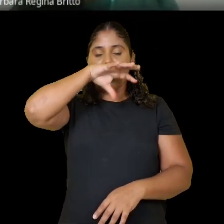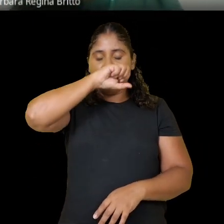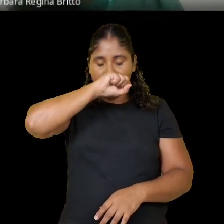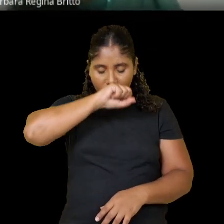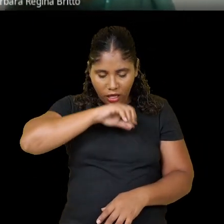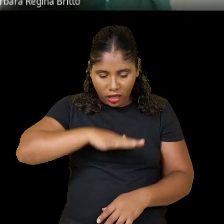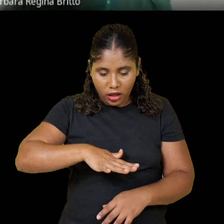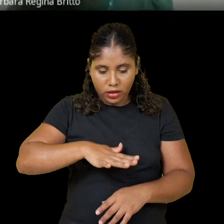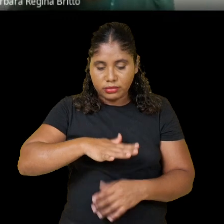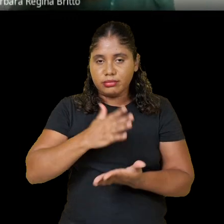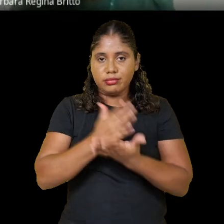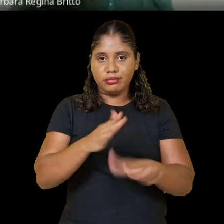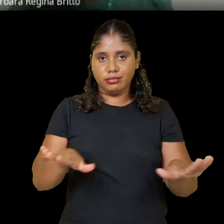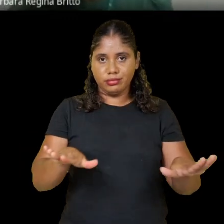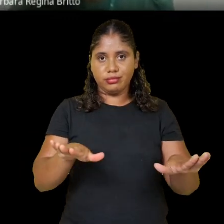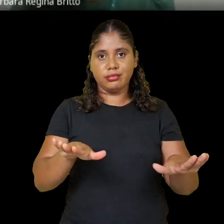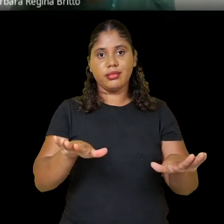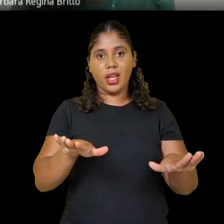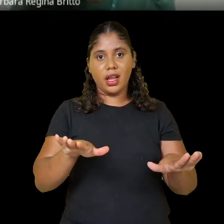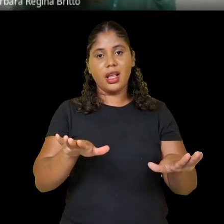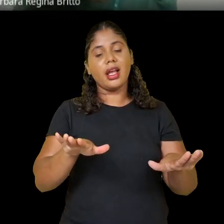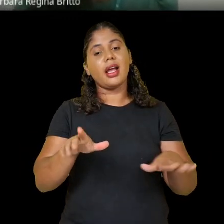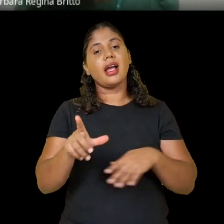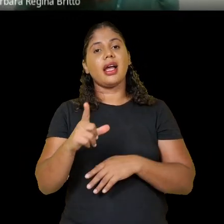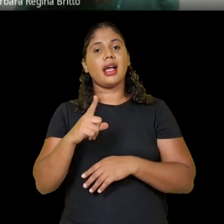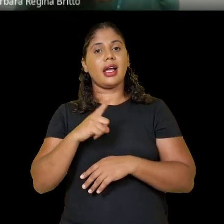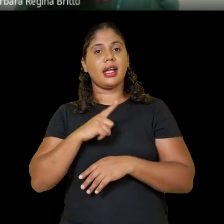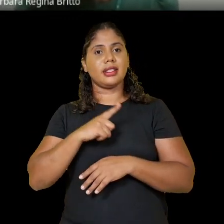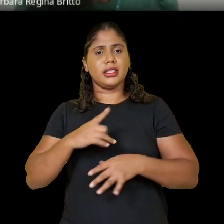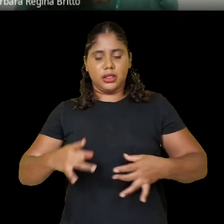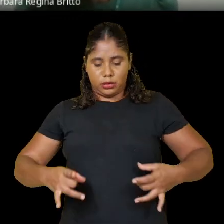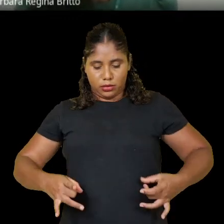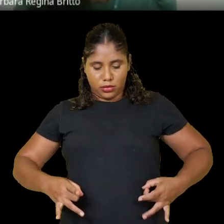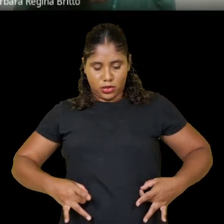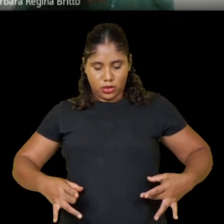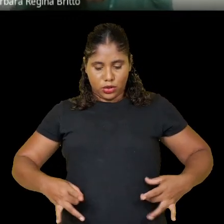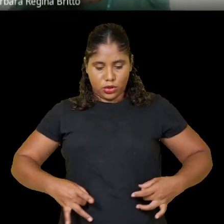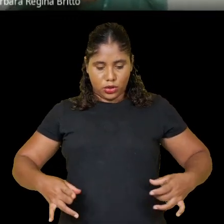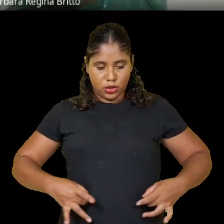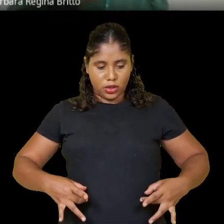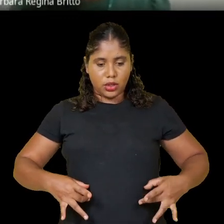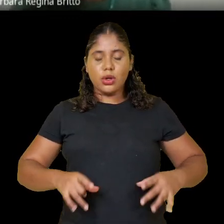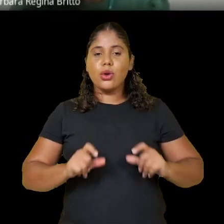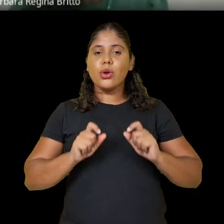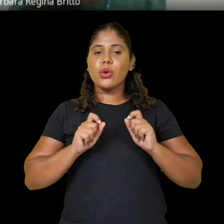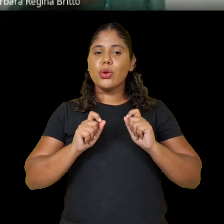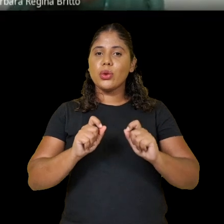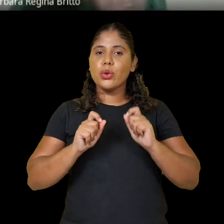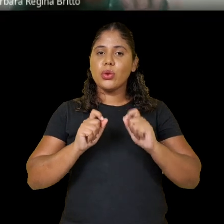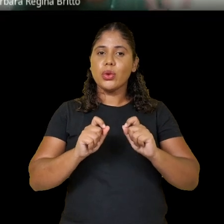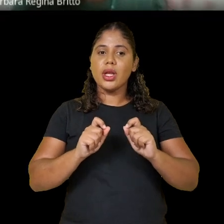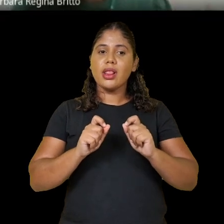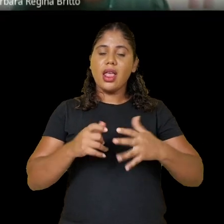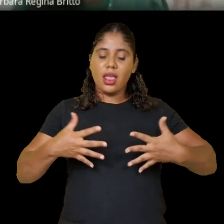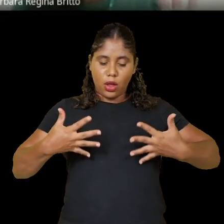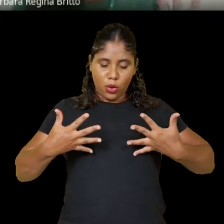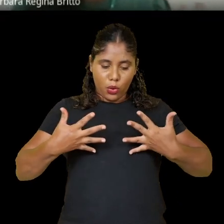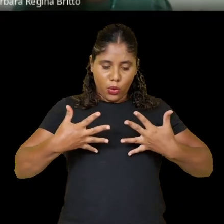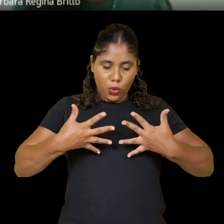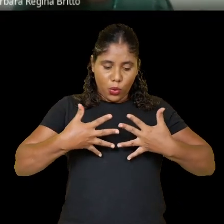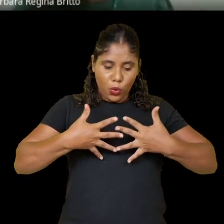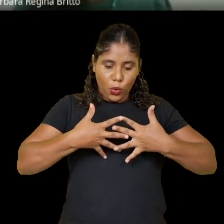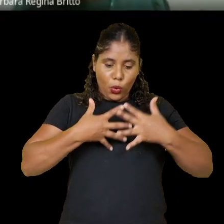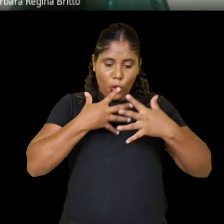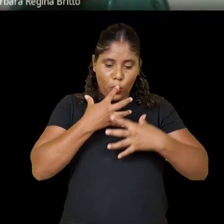a progesterona, como ela causa esse relaxamento da musculatura lisa, né? Como das veias, que vai dilatar e vai diminuir